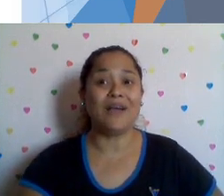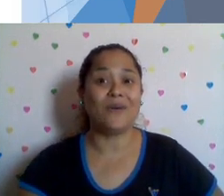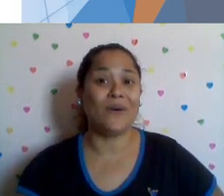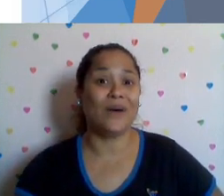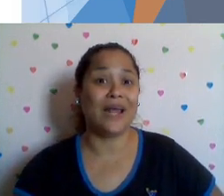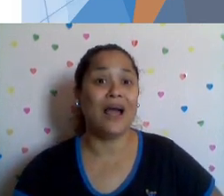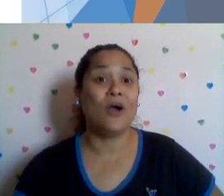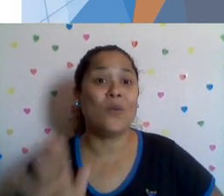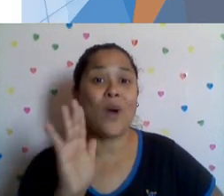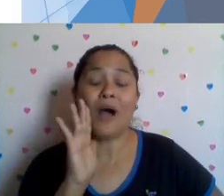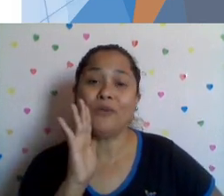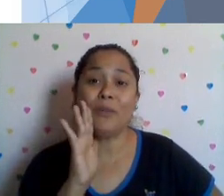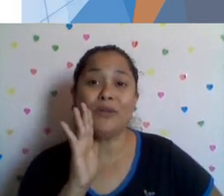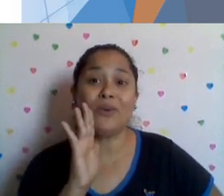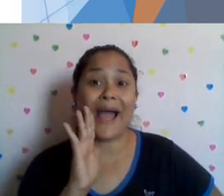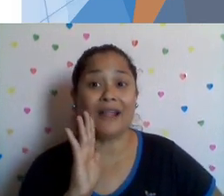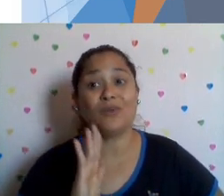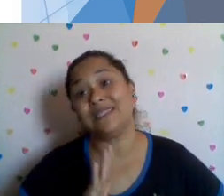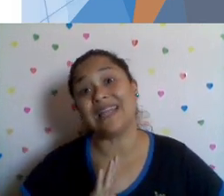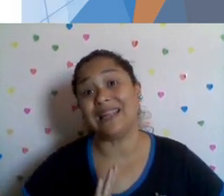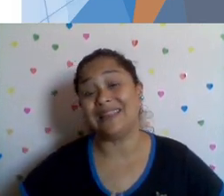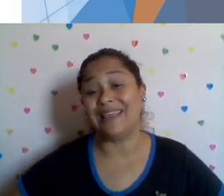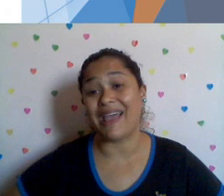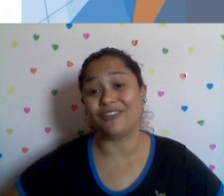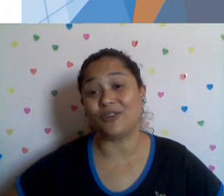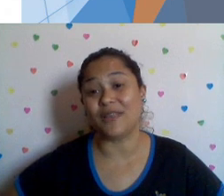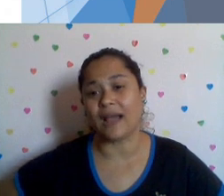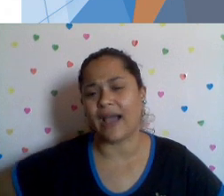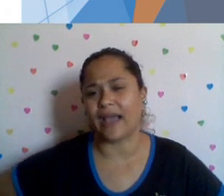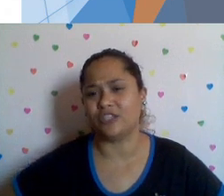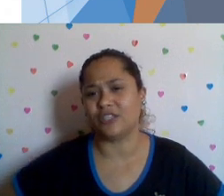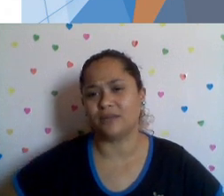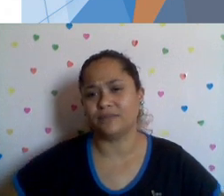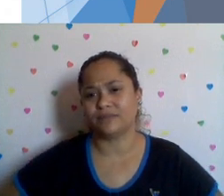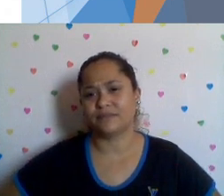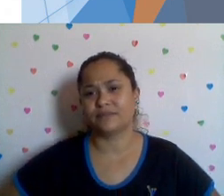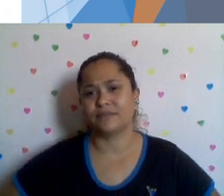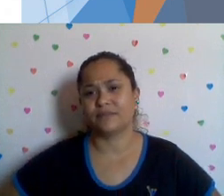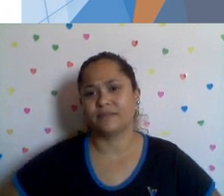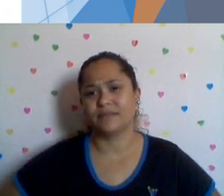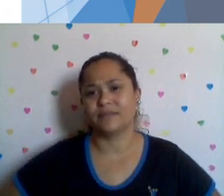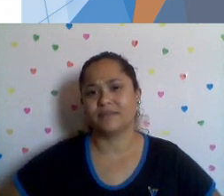1. E agora, qual número o gato está dentro da caixa?